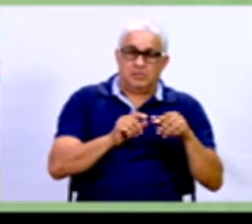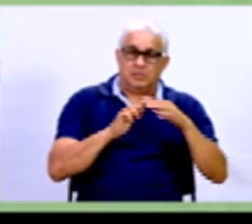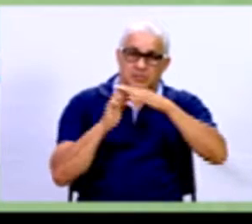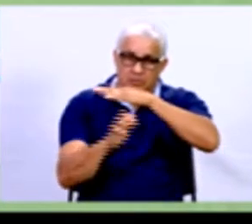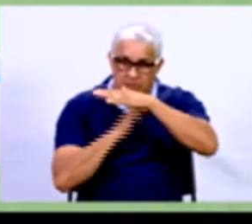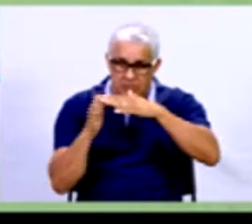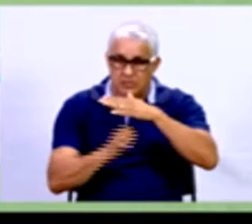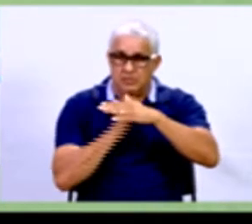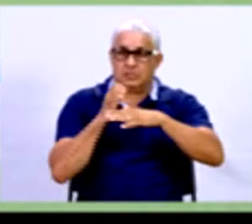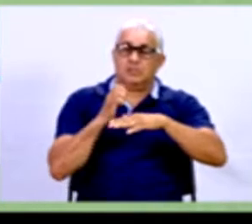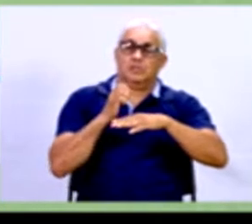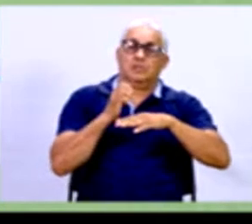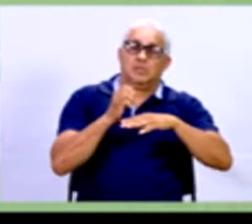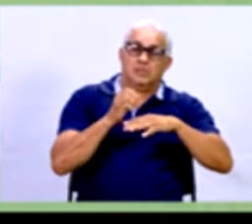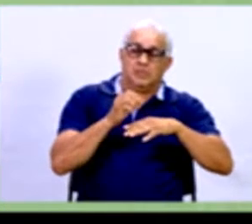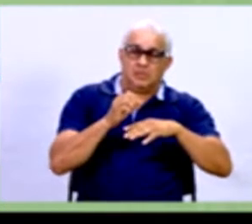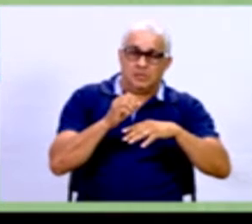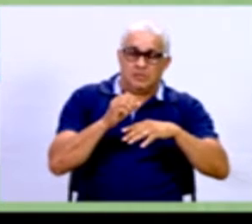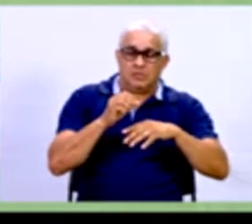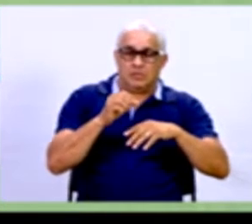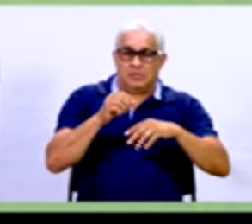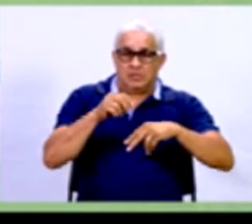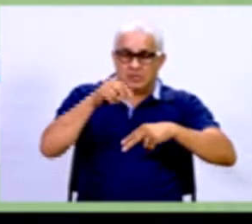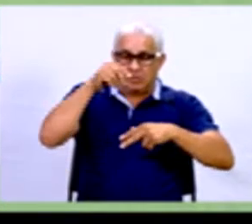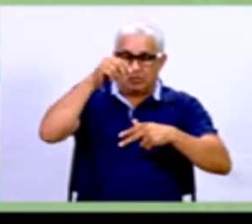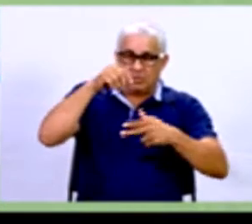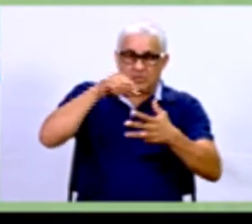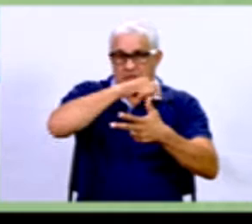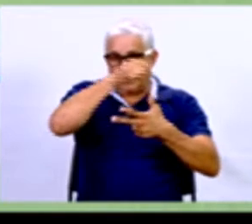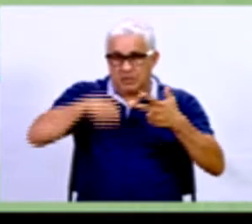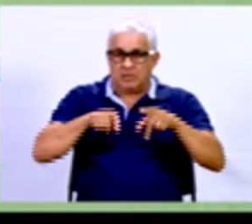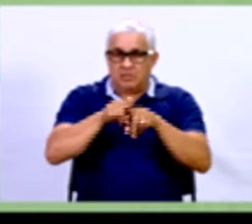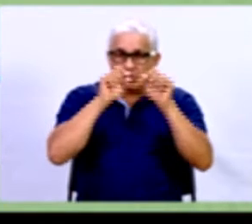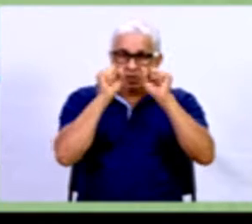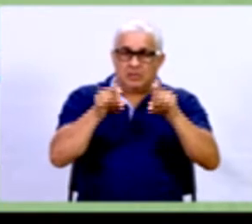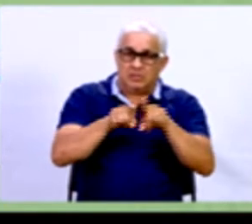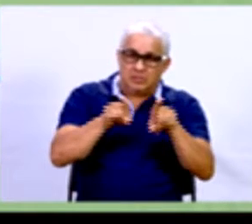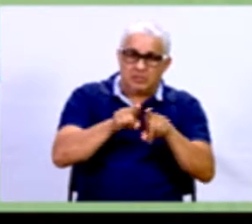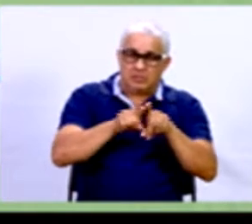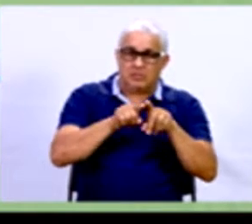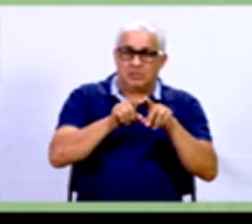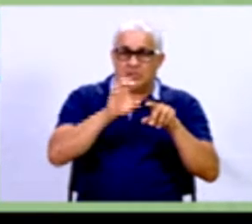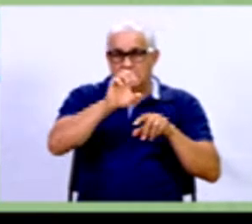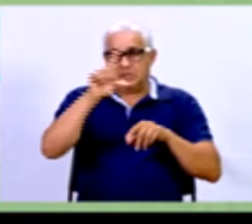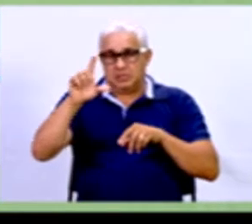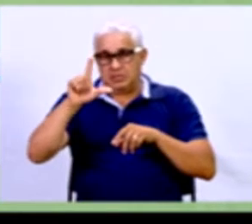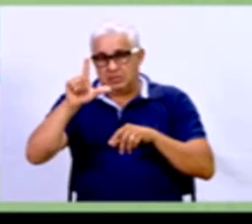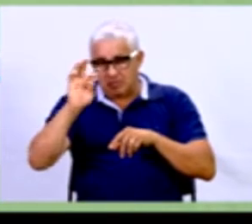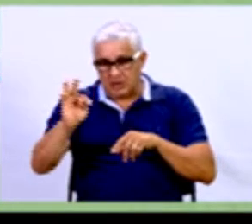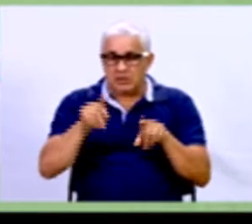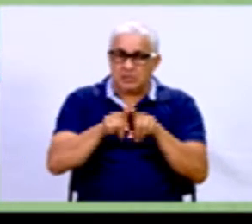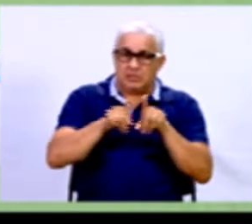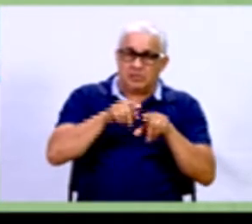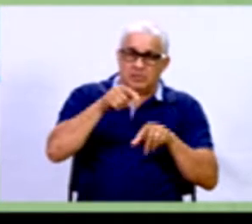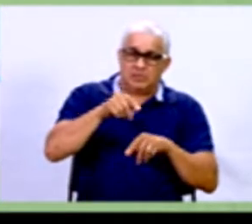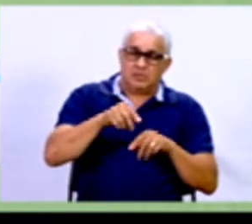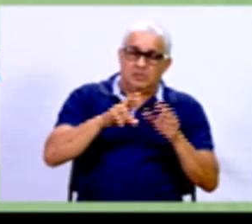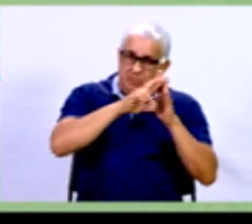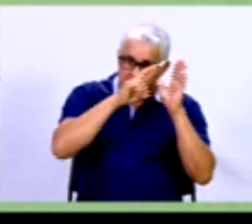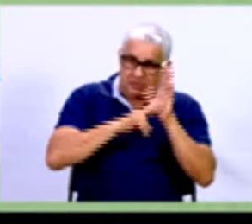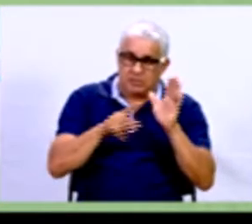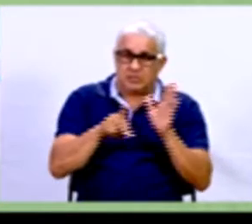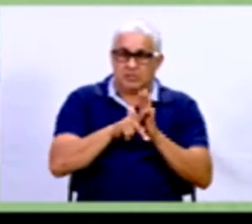poderes legislativo e judiciário, que possuam empregados regidos pela consolidação das leis de trabalho pela